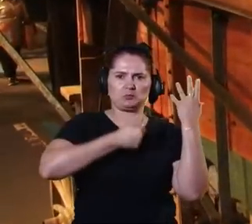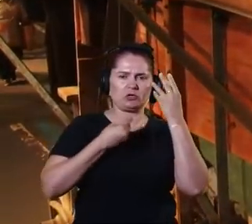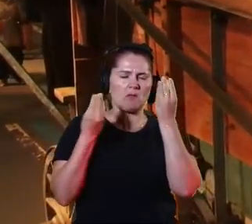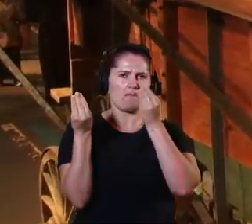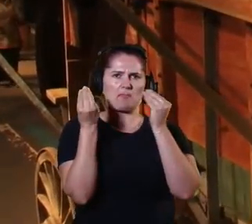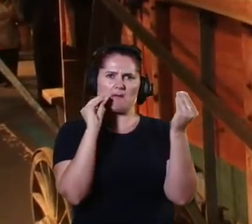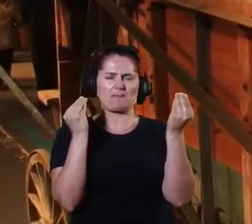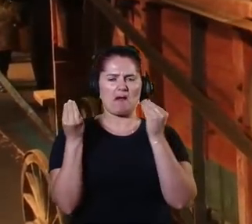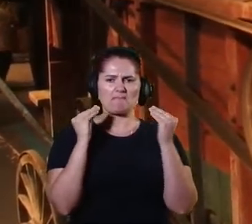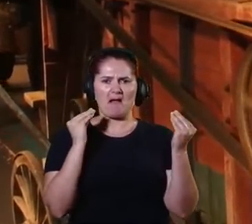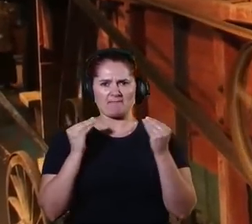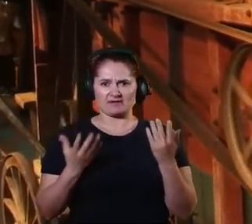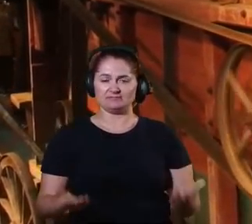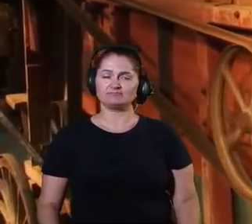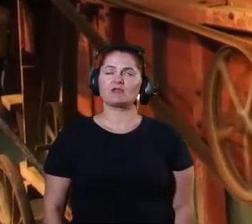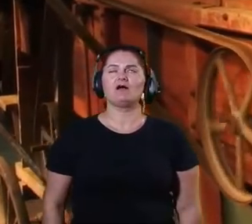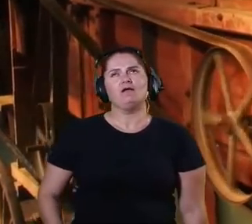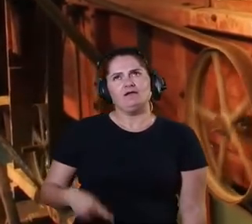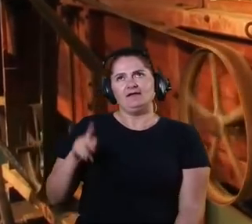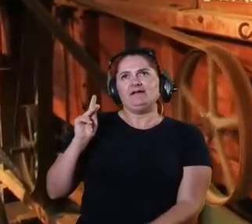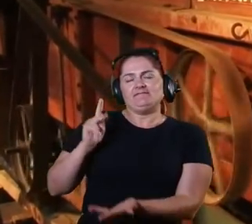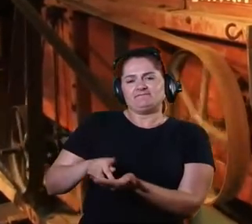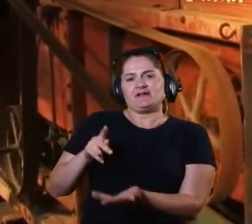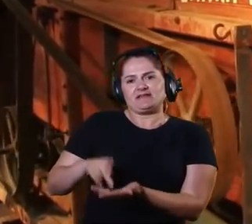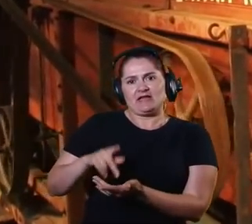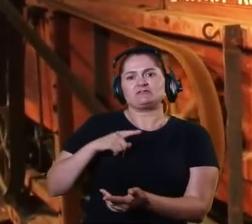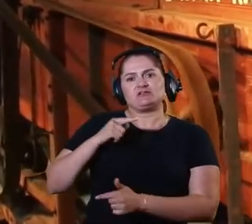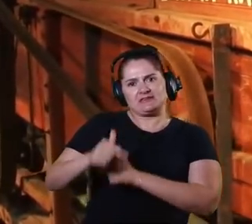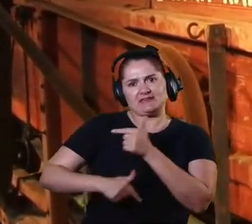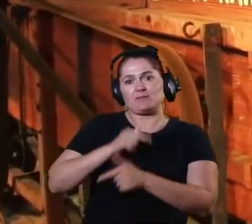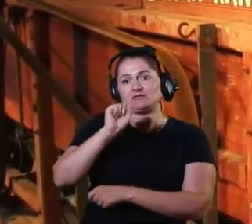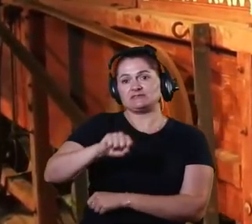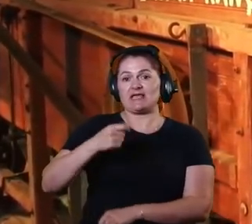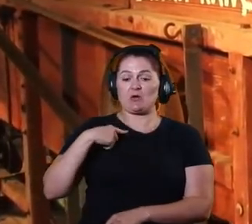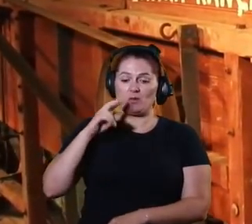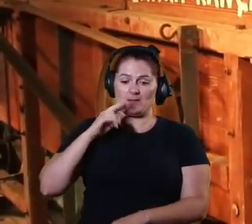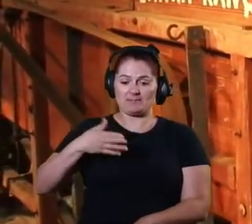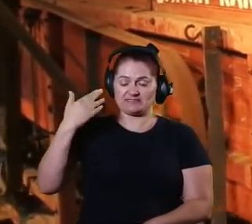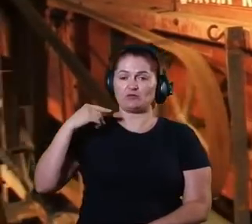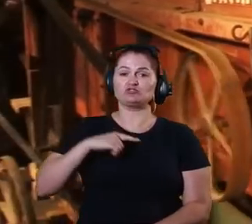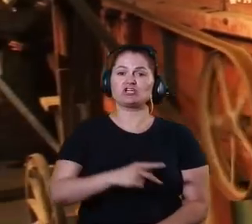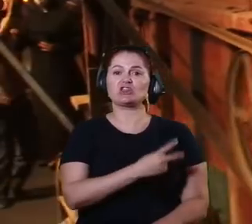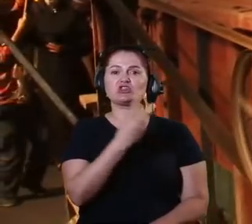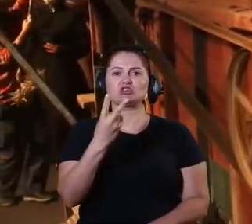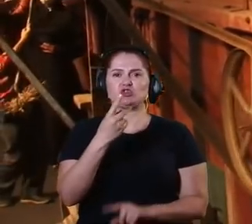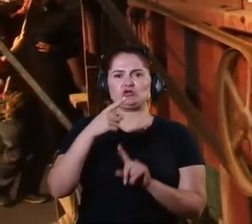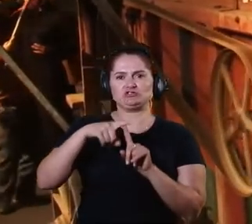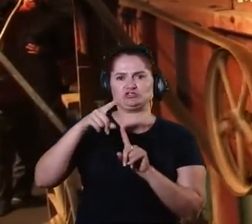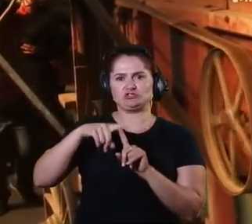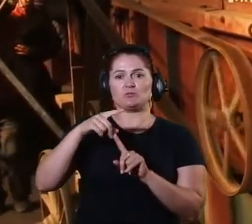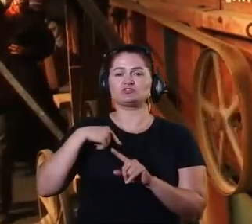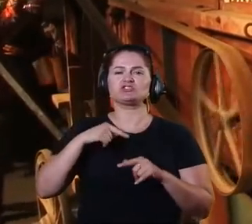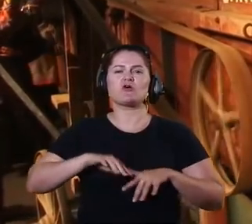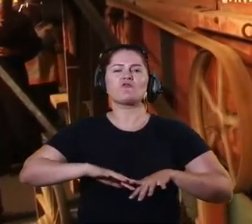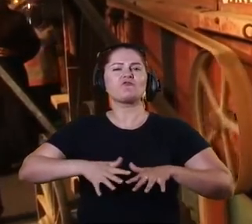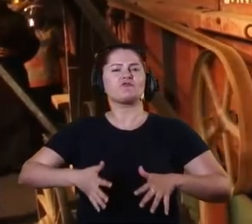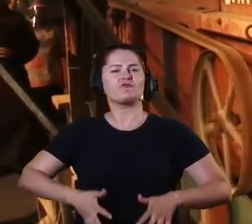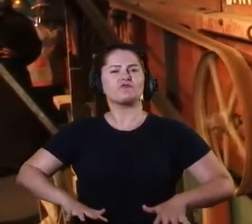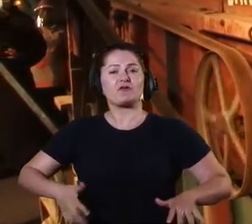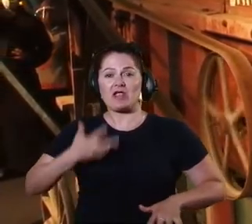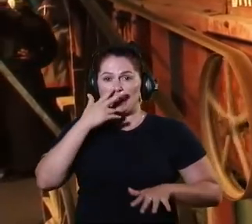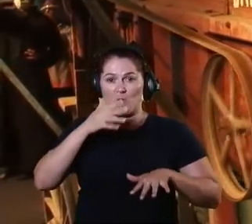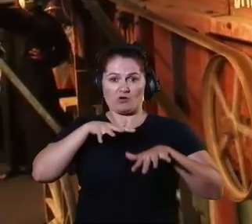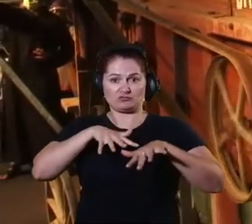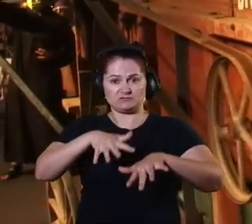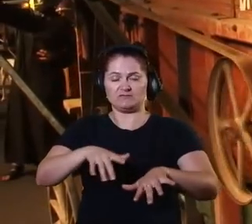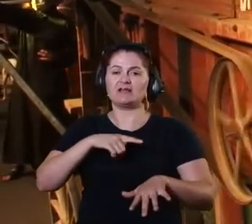mesmo, viu? E na nossa edição nós tínhamos duas vestes, né? Dois figurinos, um que era o de gala e outro que era o de passeio. De passeio mais leve, como as soberanas